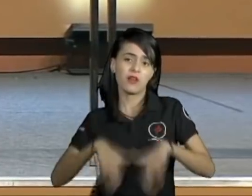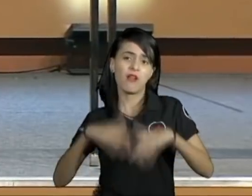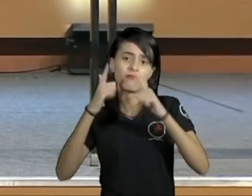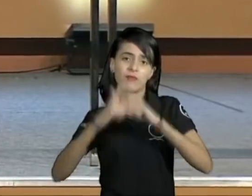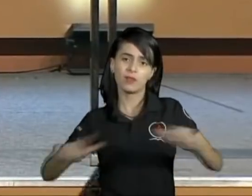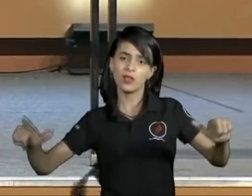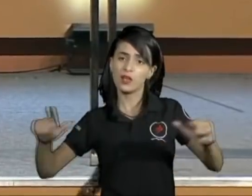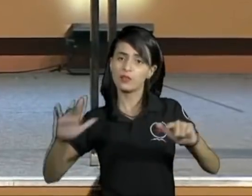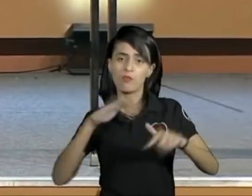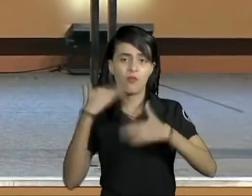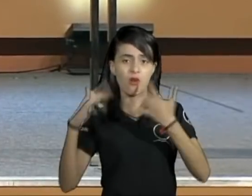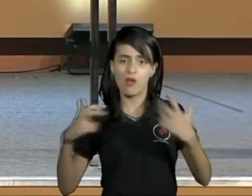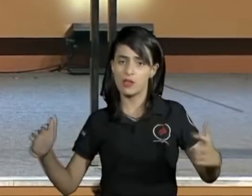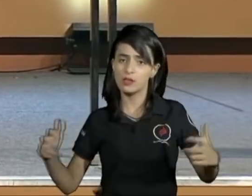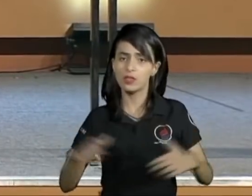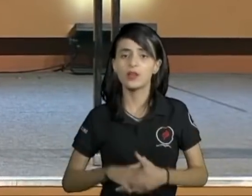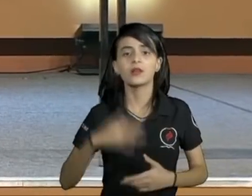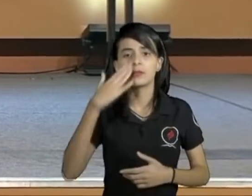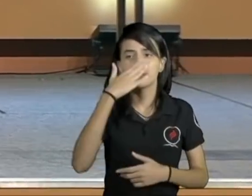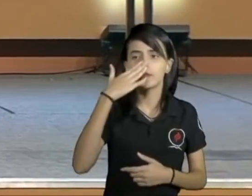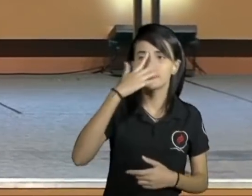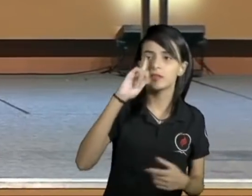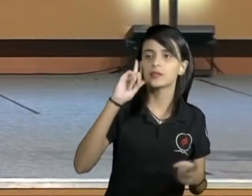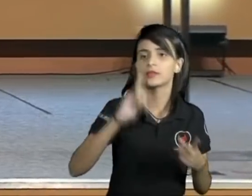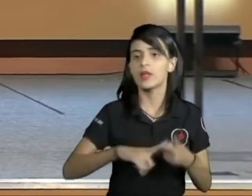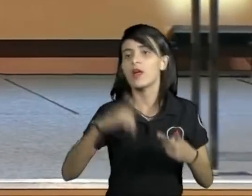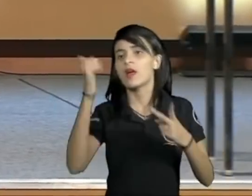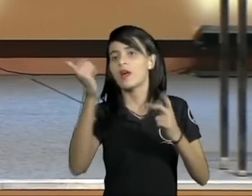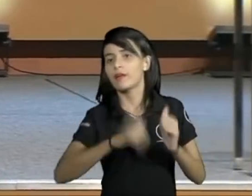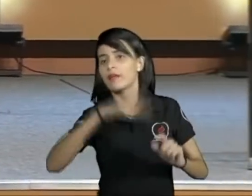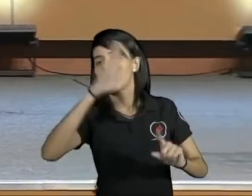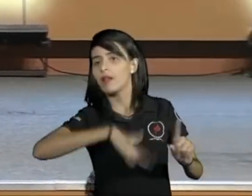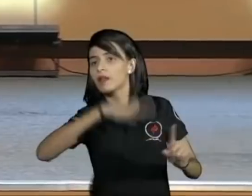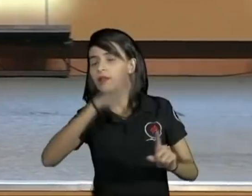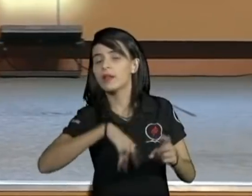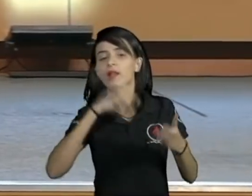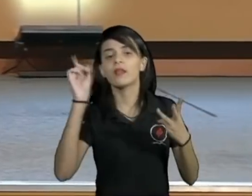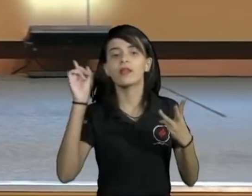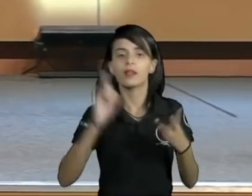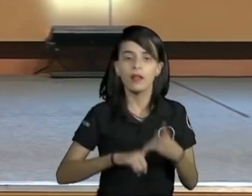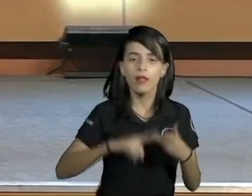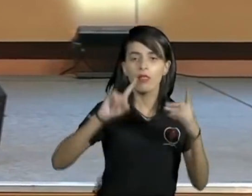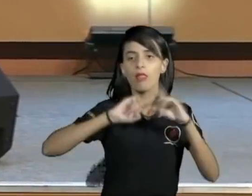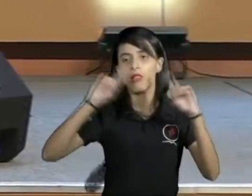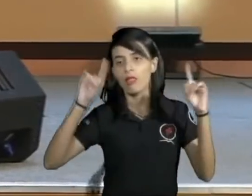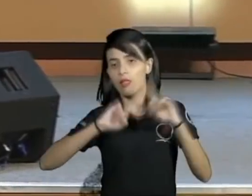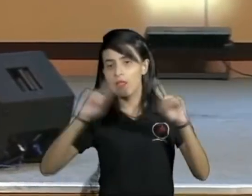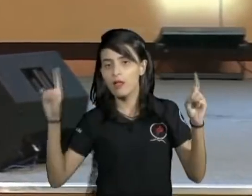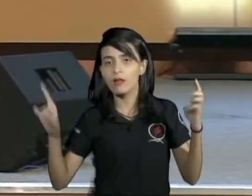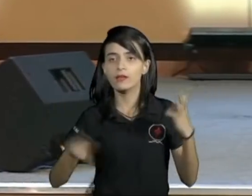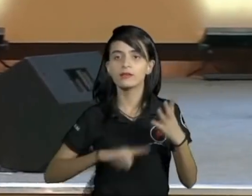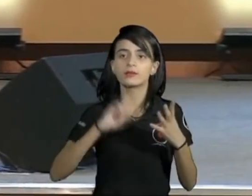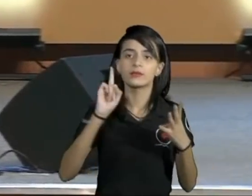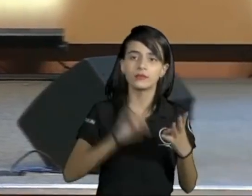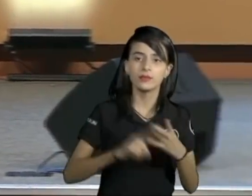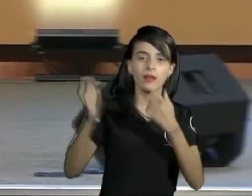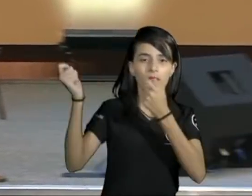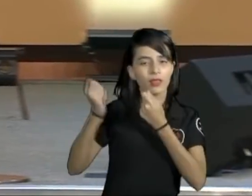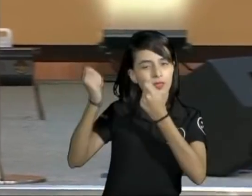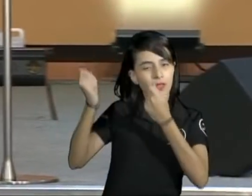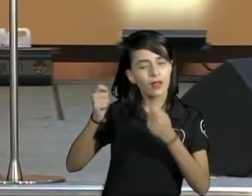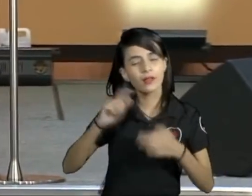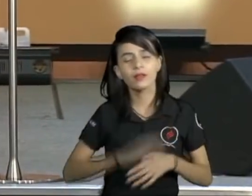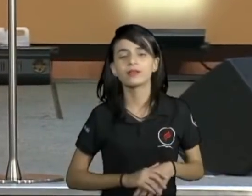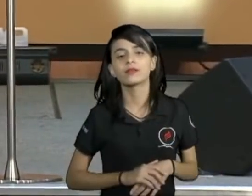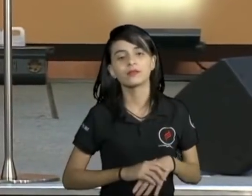do deserto a prostituição idolatria murmurar tentar a